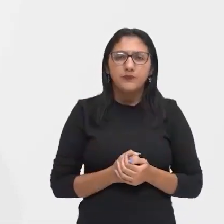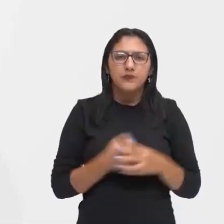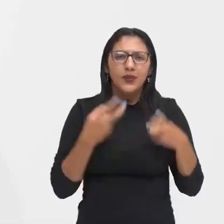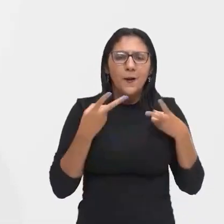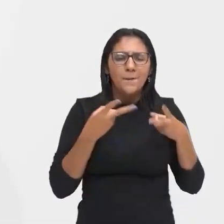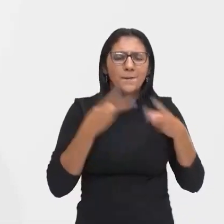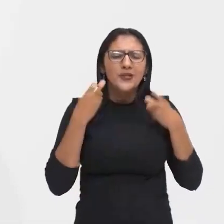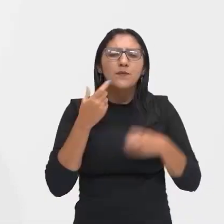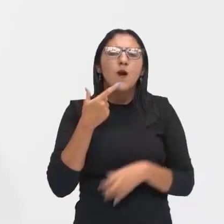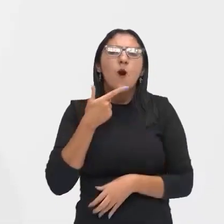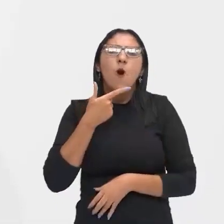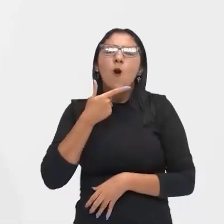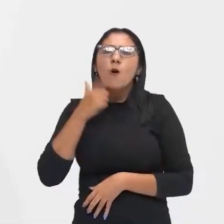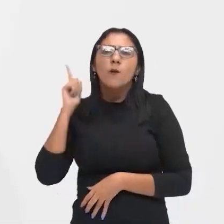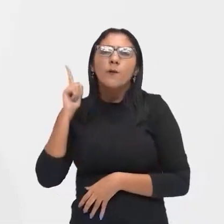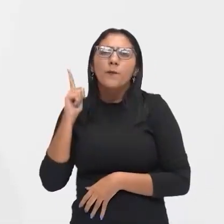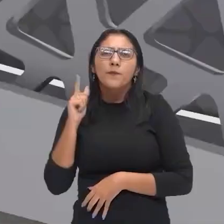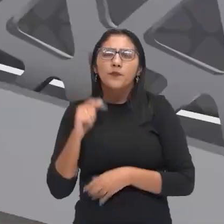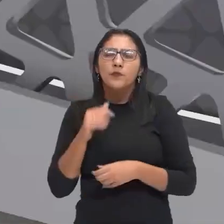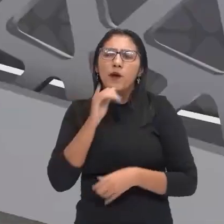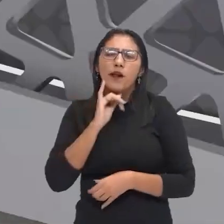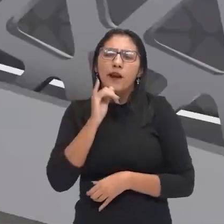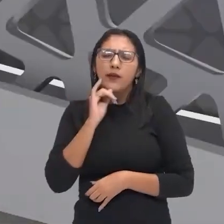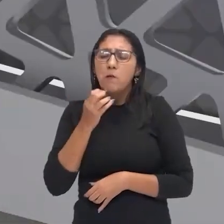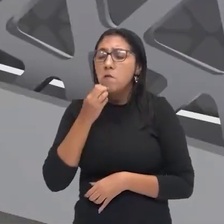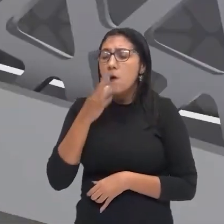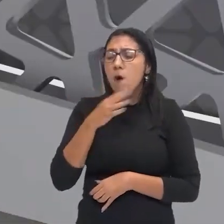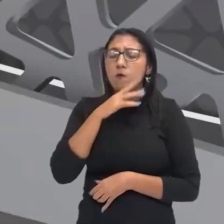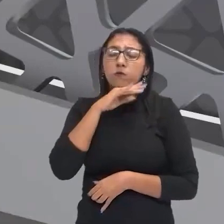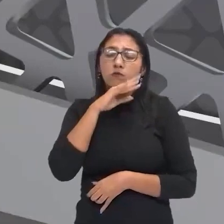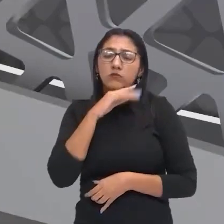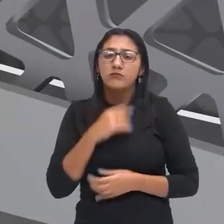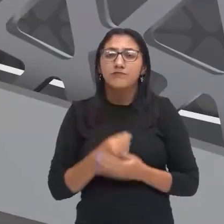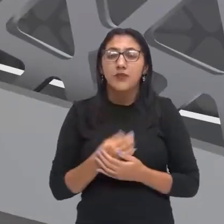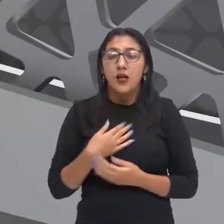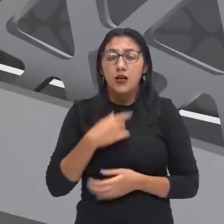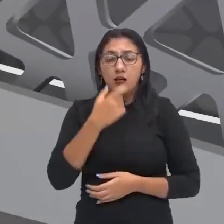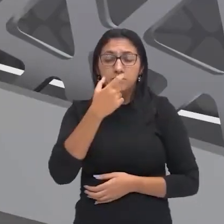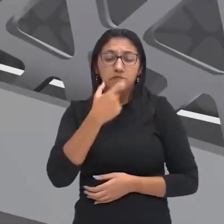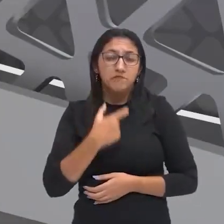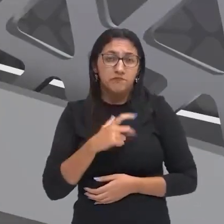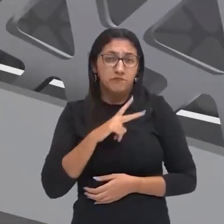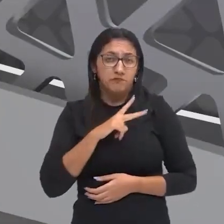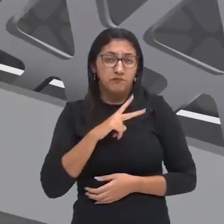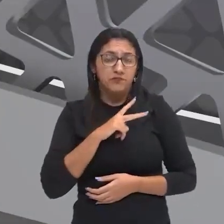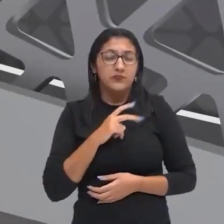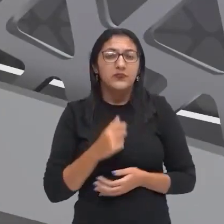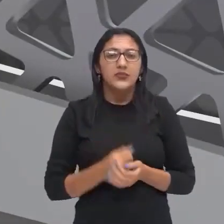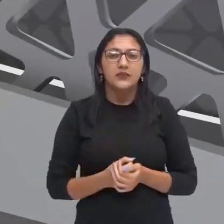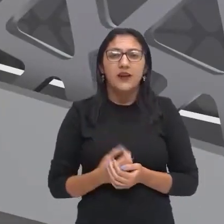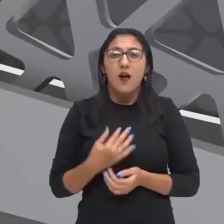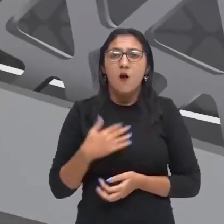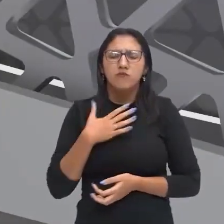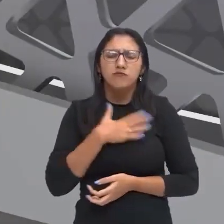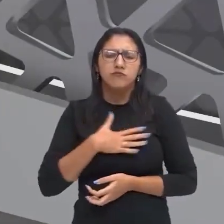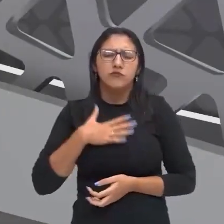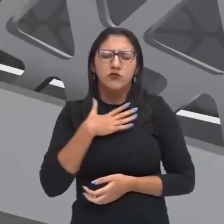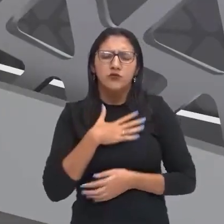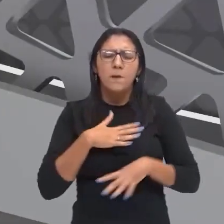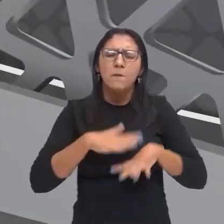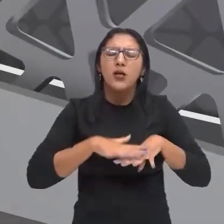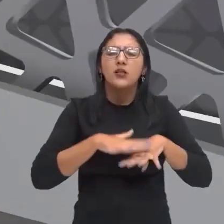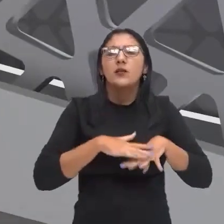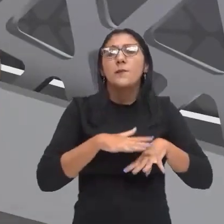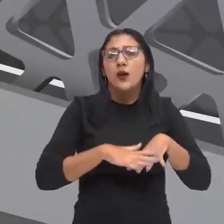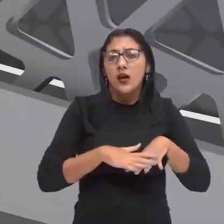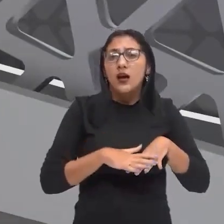fraquezas. No meu caso, o que eu observei? Eu gostava muito de matemática, então eu sou uma